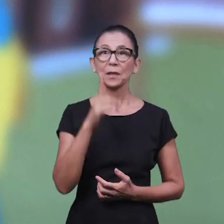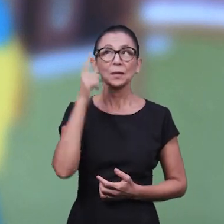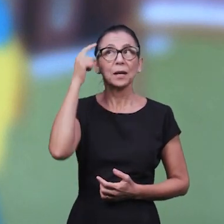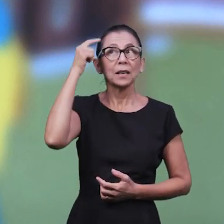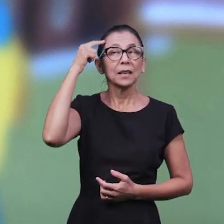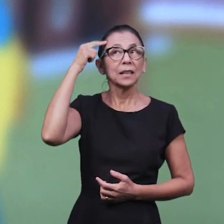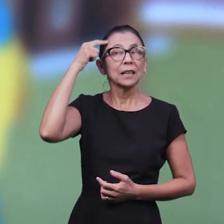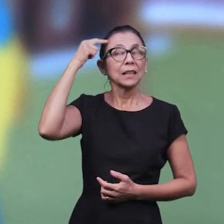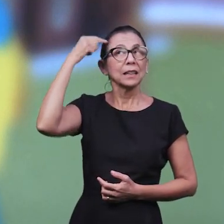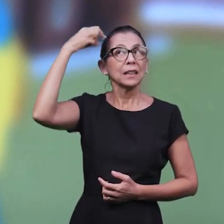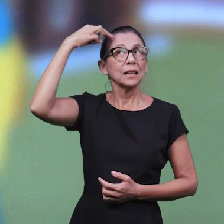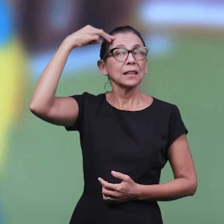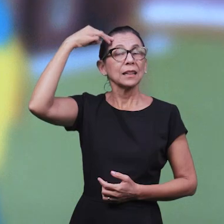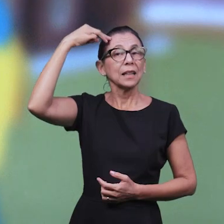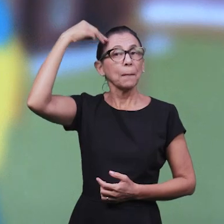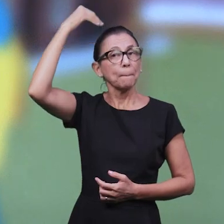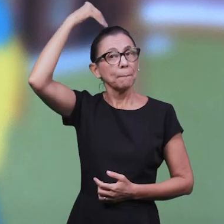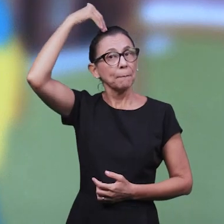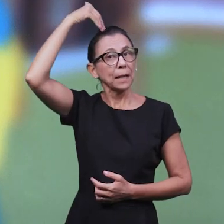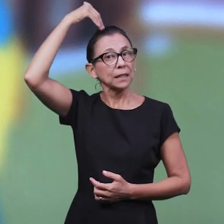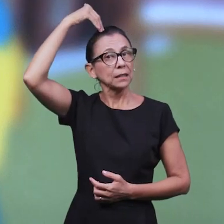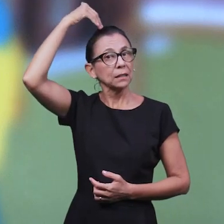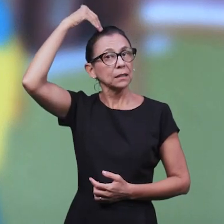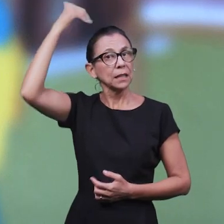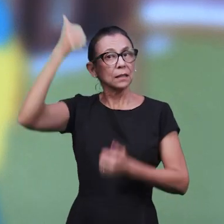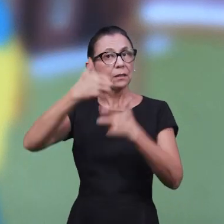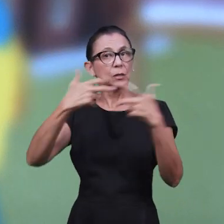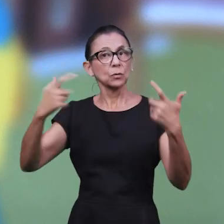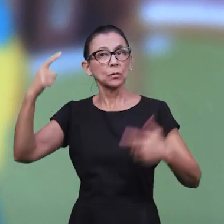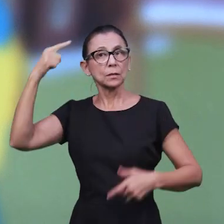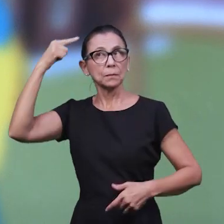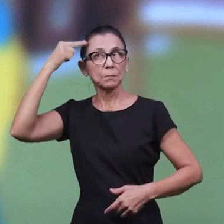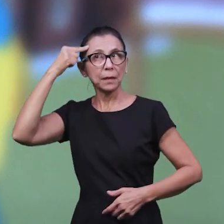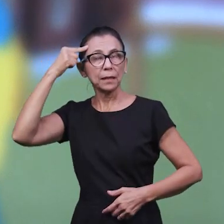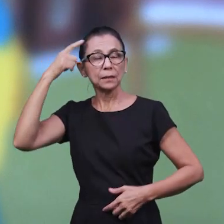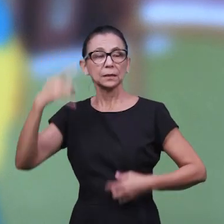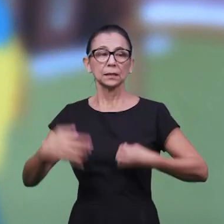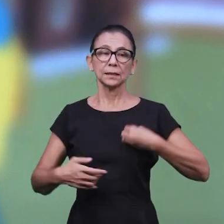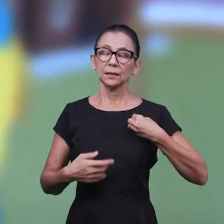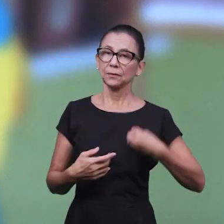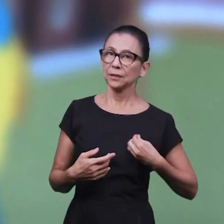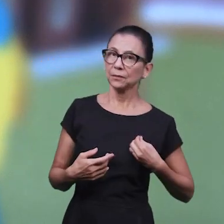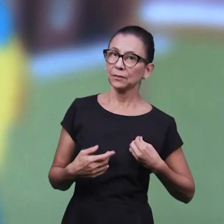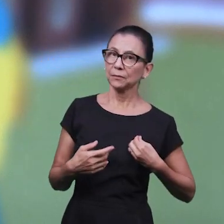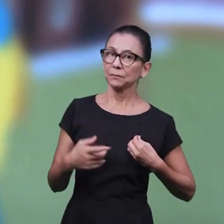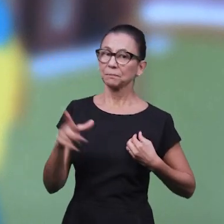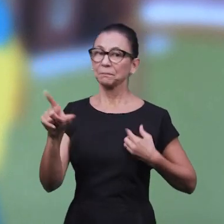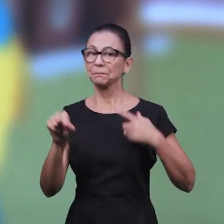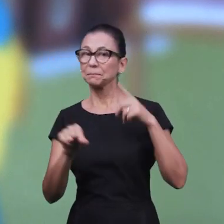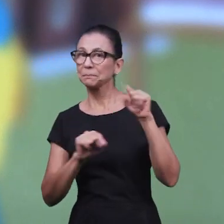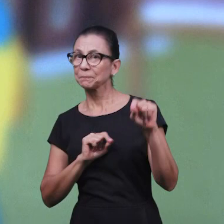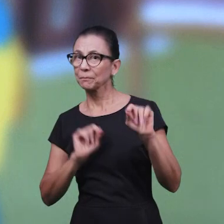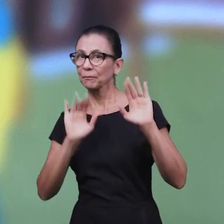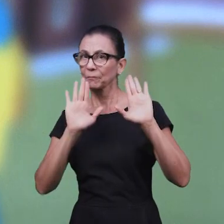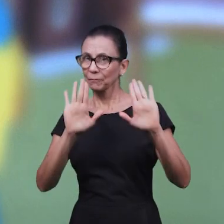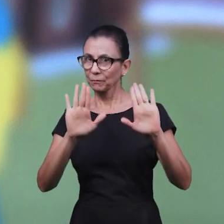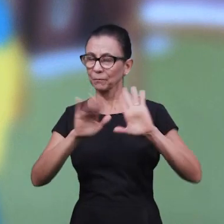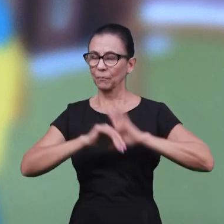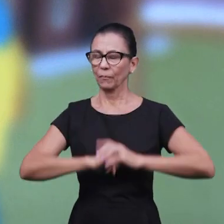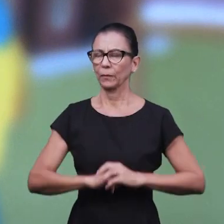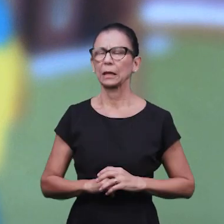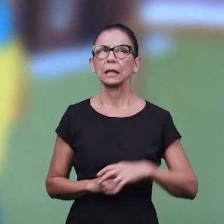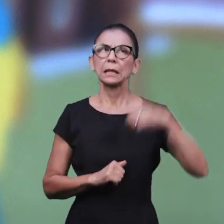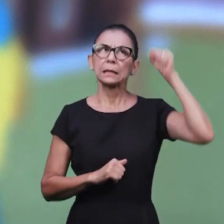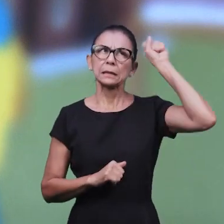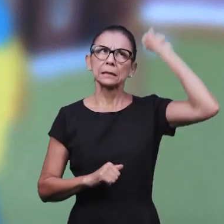nossos pensamentos, no modo como a gente pensa e vive. Vejam só, Saul e Davi